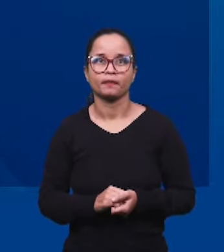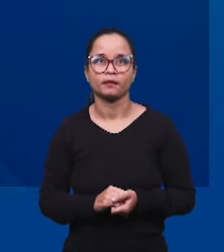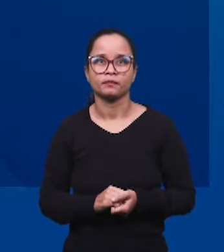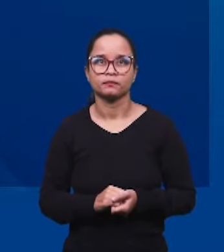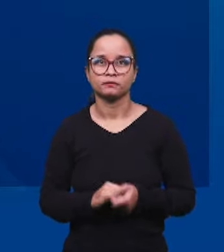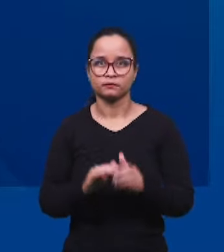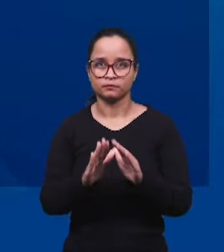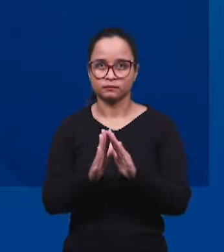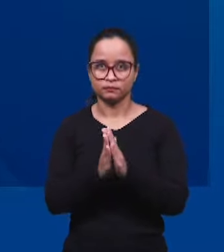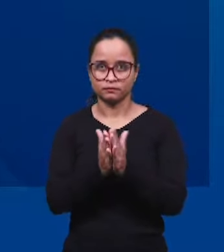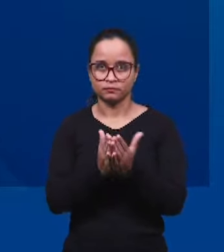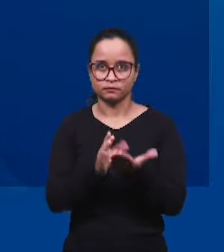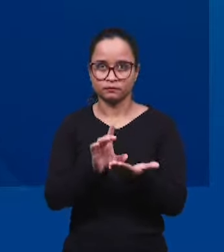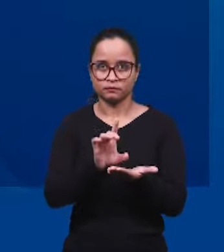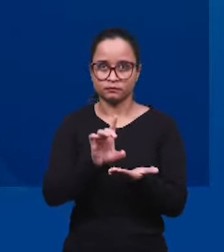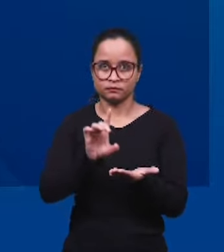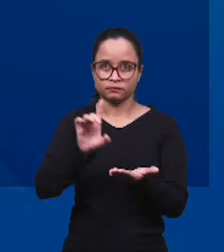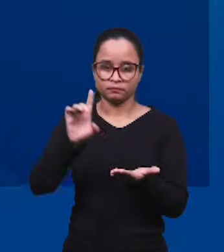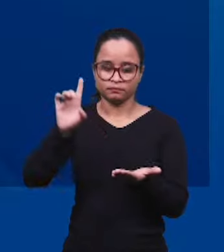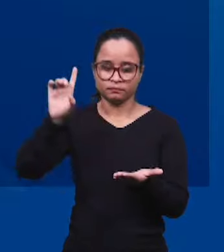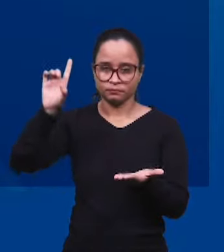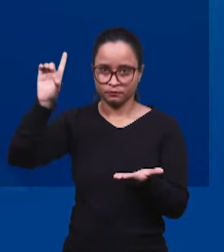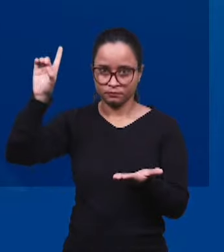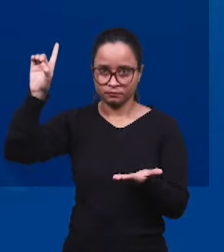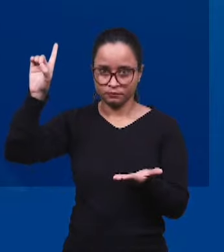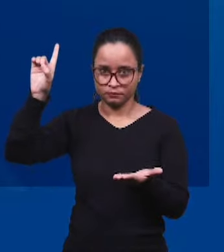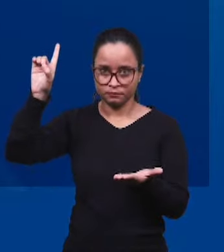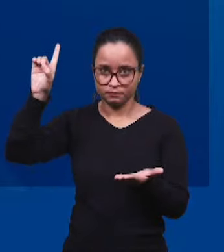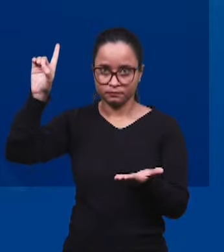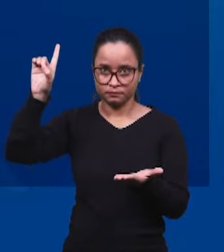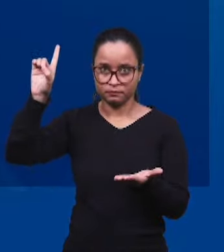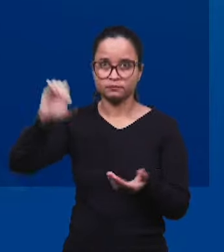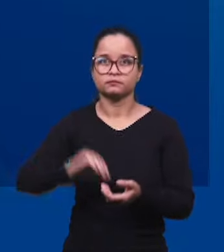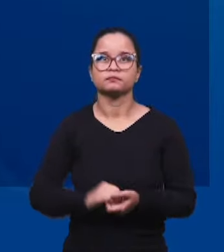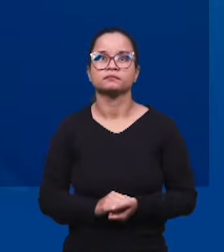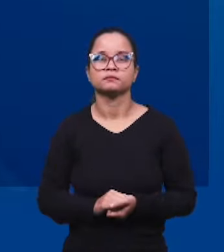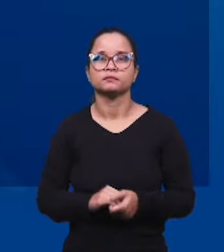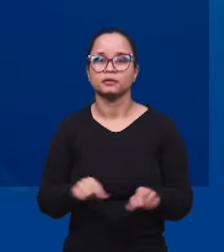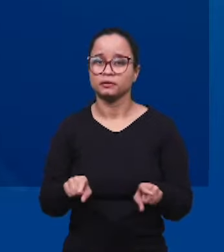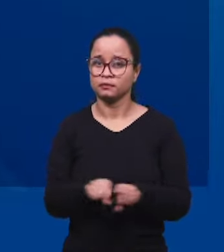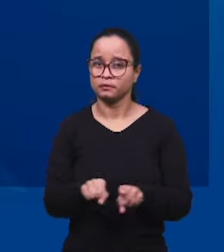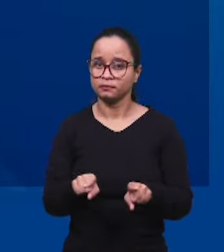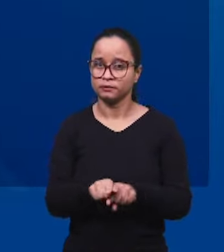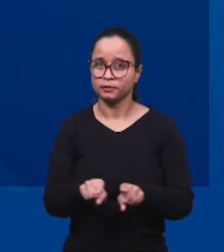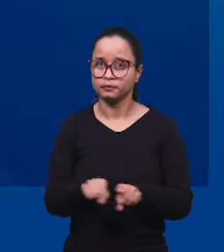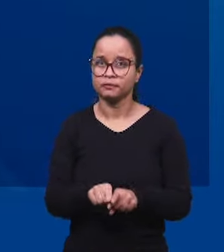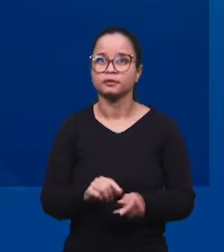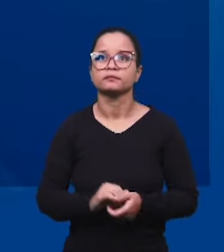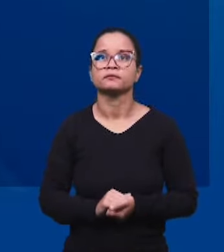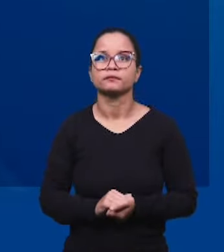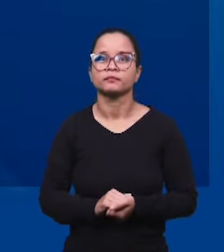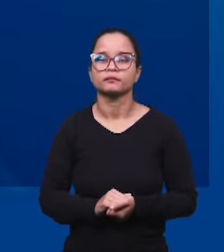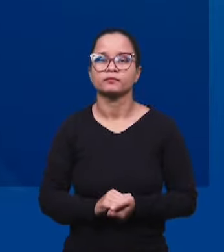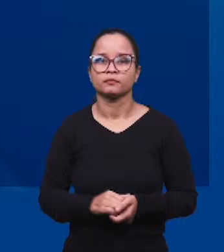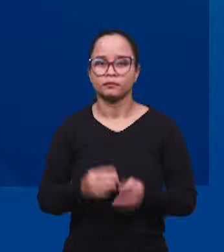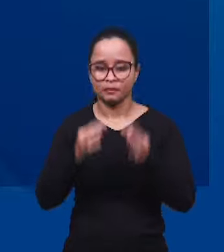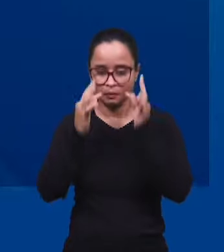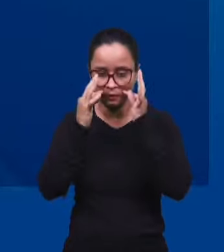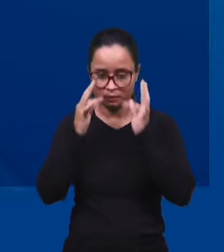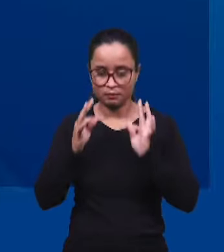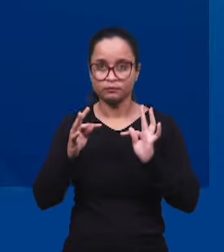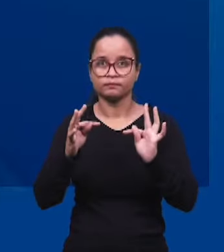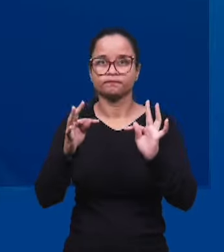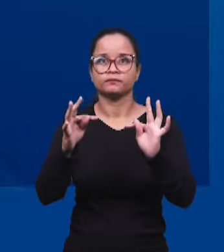causa de la palabra de Dios y por el